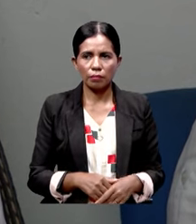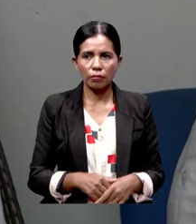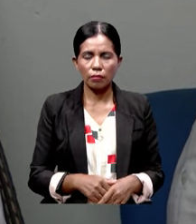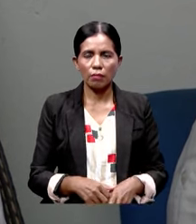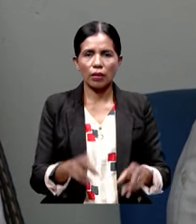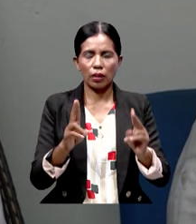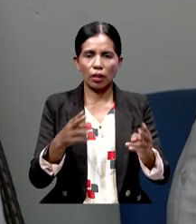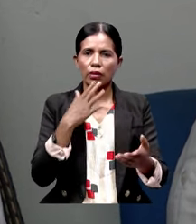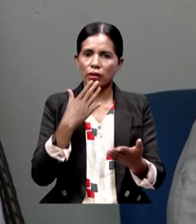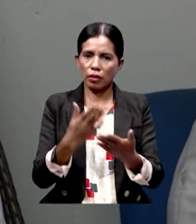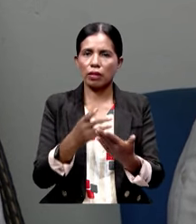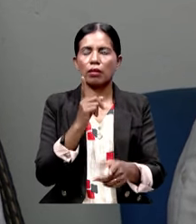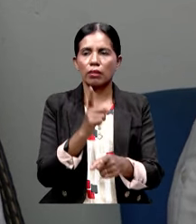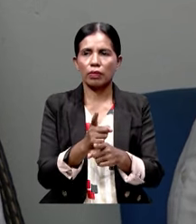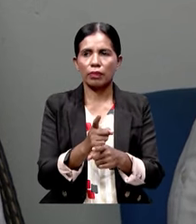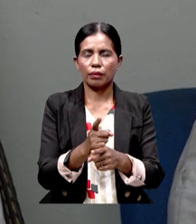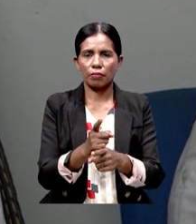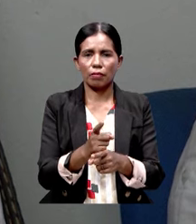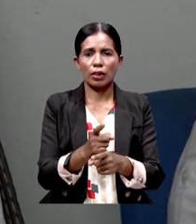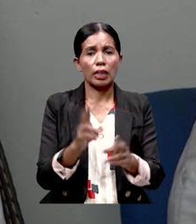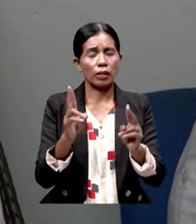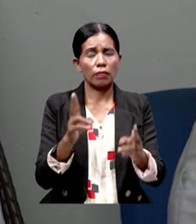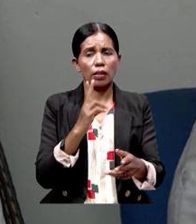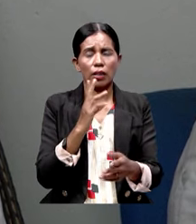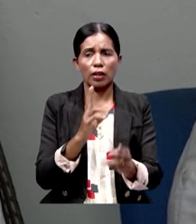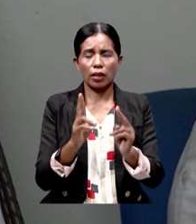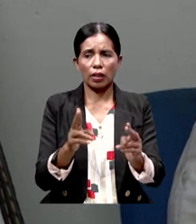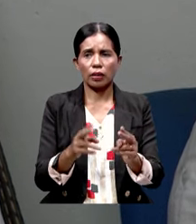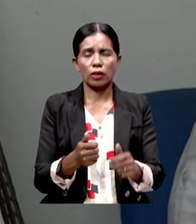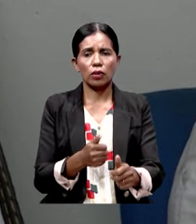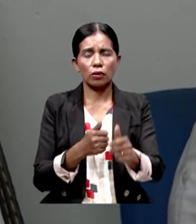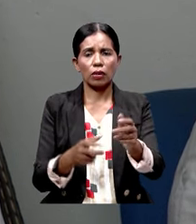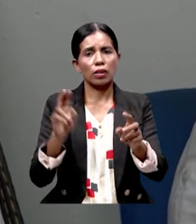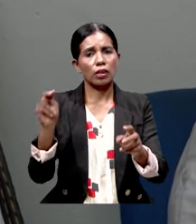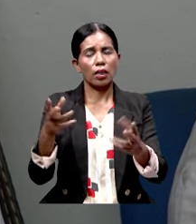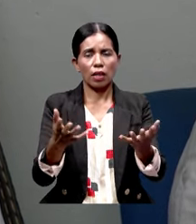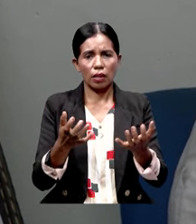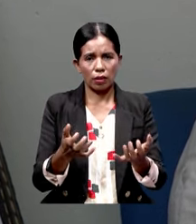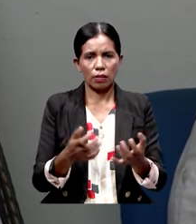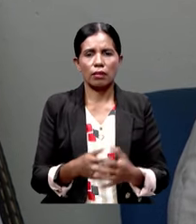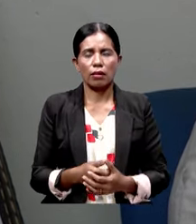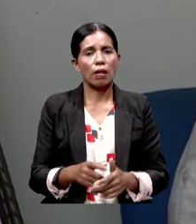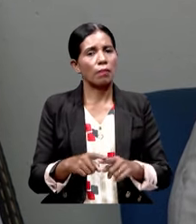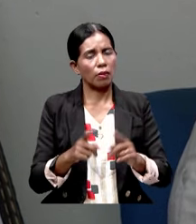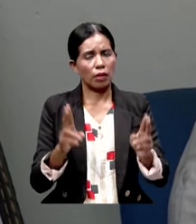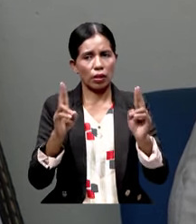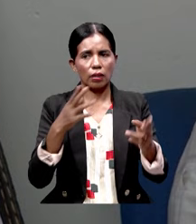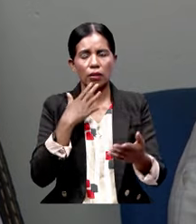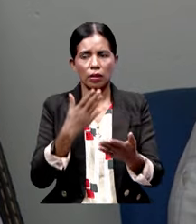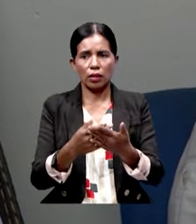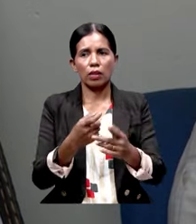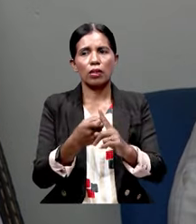dia clio. Atu la lais dia clio é uma labela de antuir nia nem hakara. Mas bem, la lais dia clio tem que liu